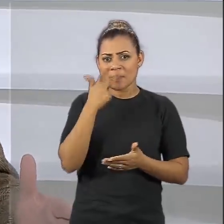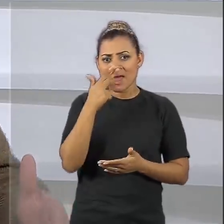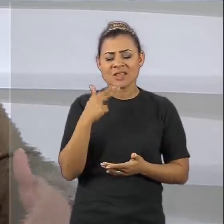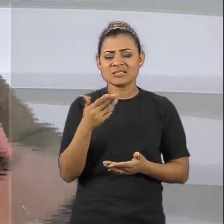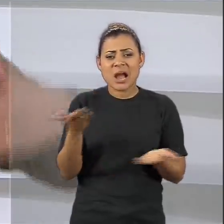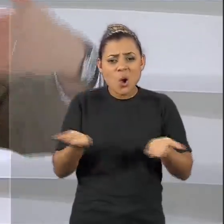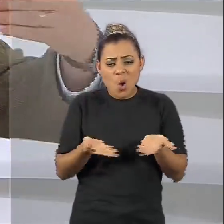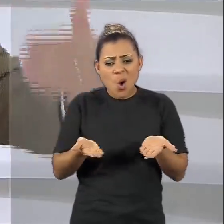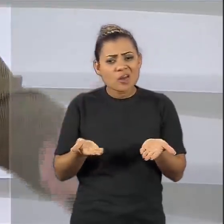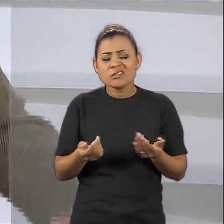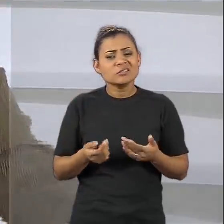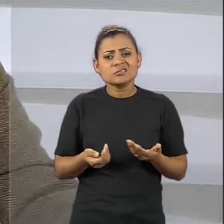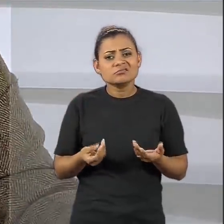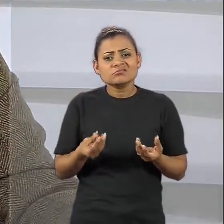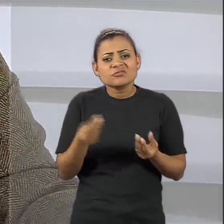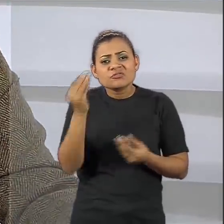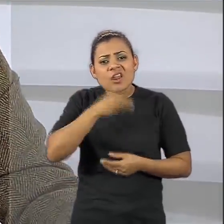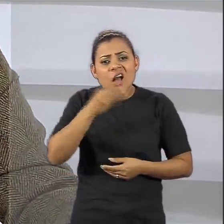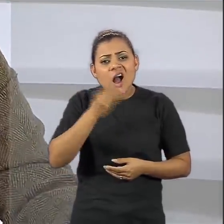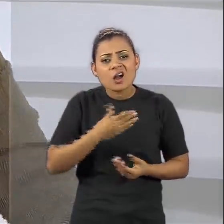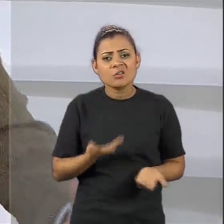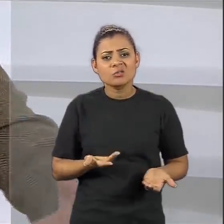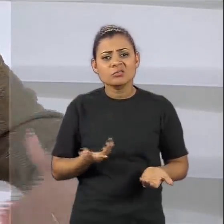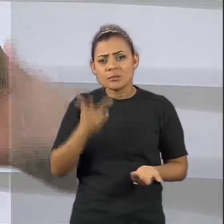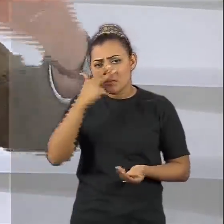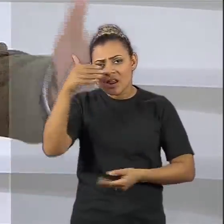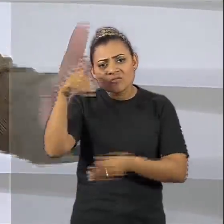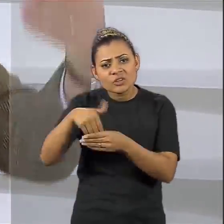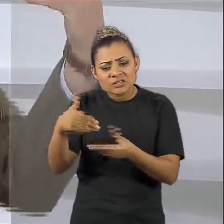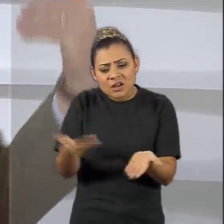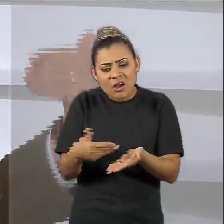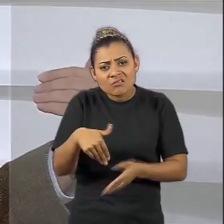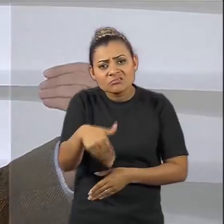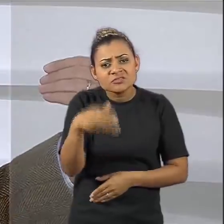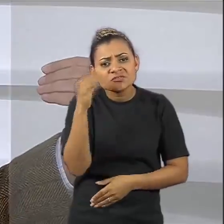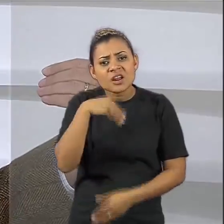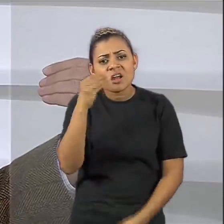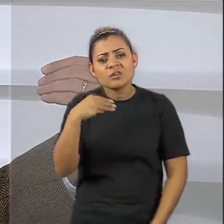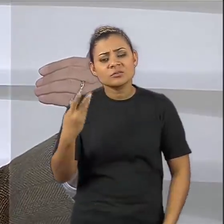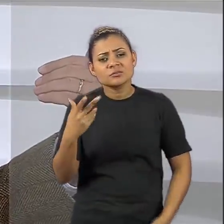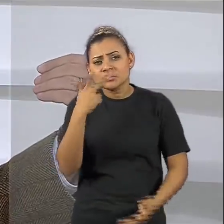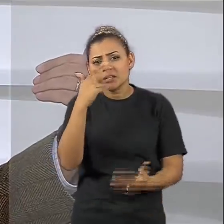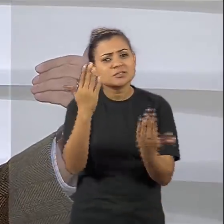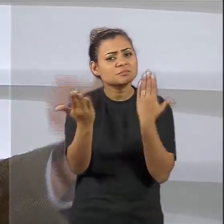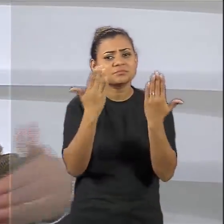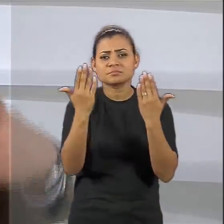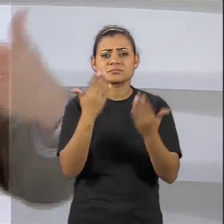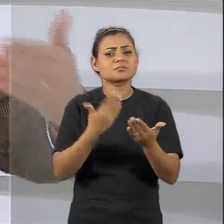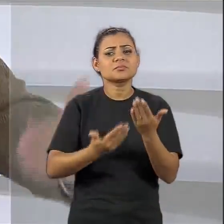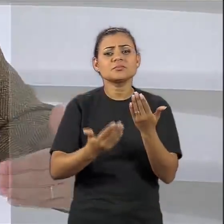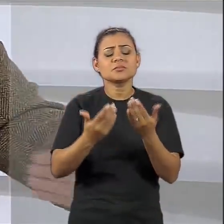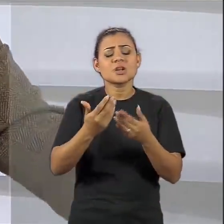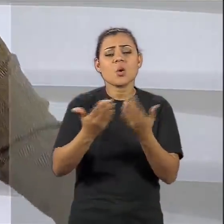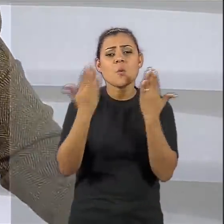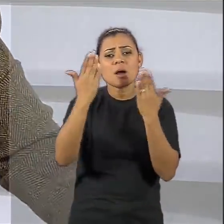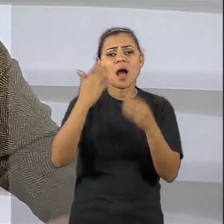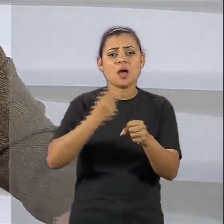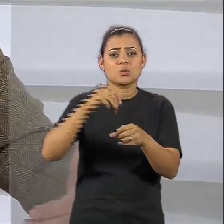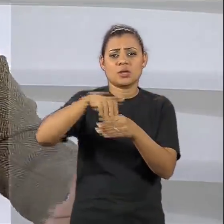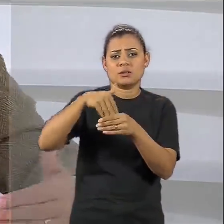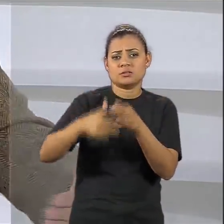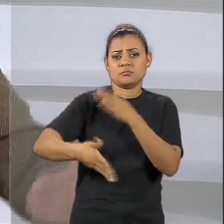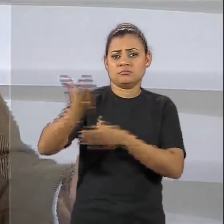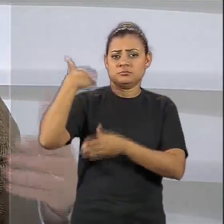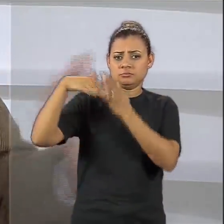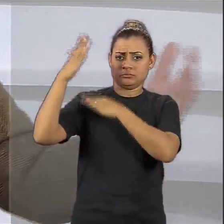né? Sendo que o problema que se coloca na frente do país parece ser imensamente maior do que aquele que nós tínhamos na eleição passada, porque a própria democracia